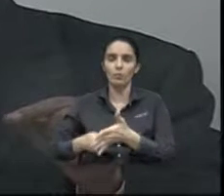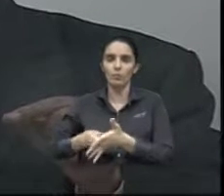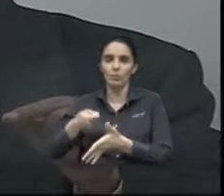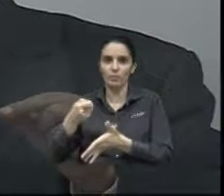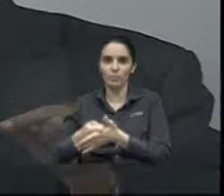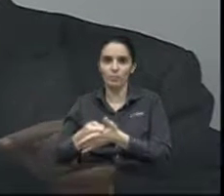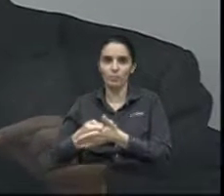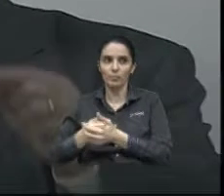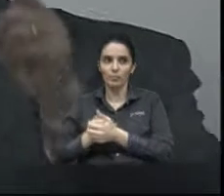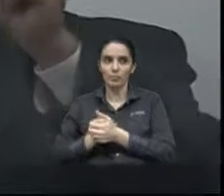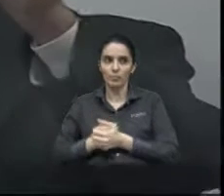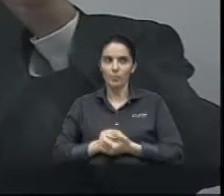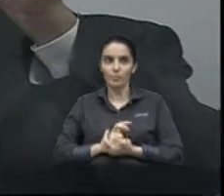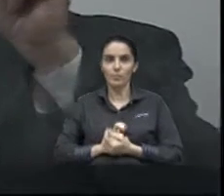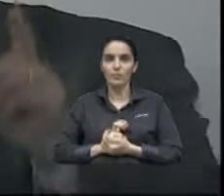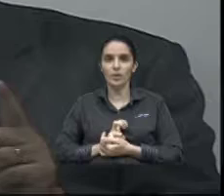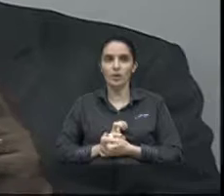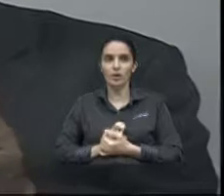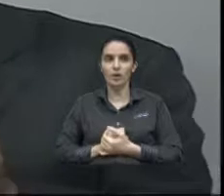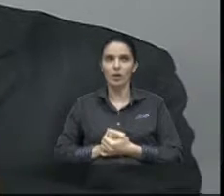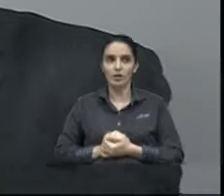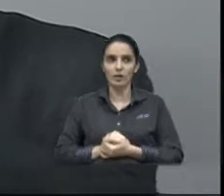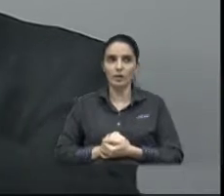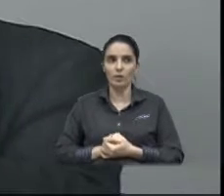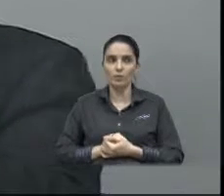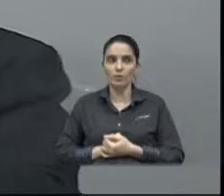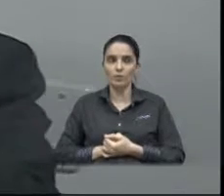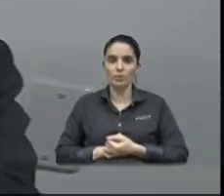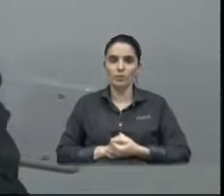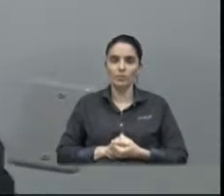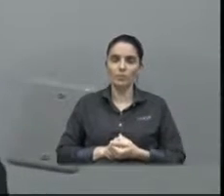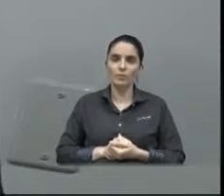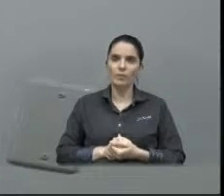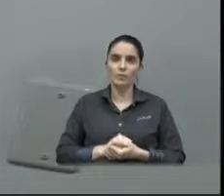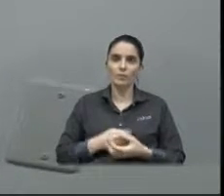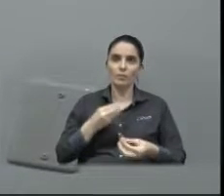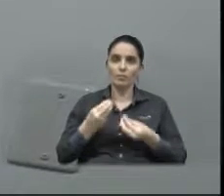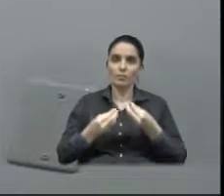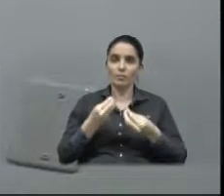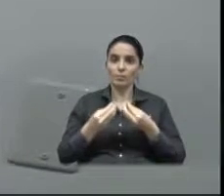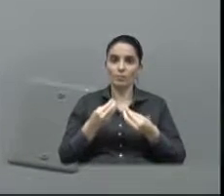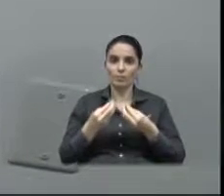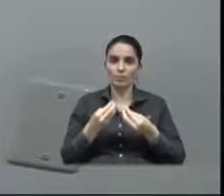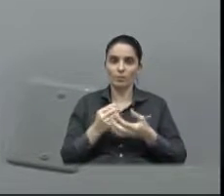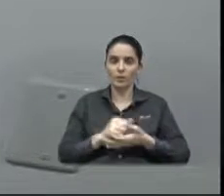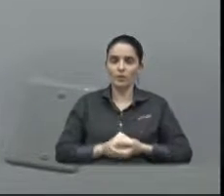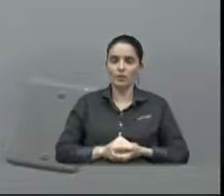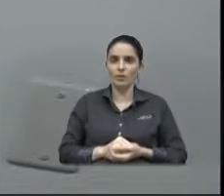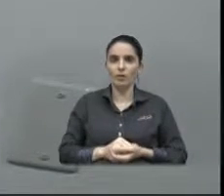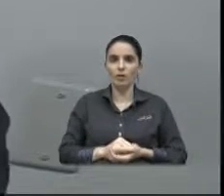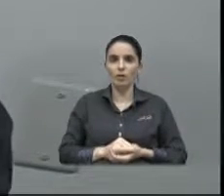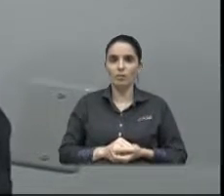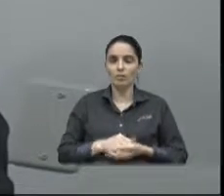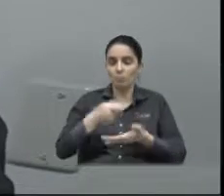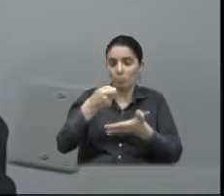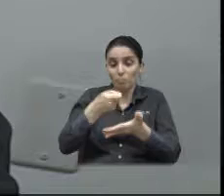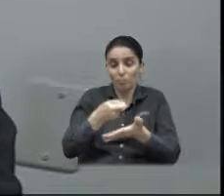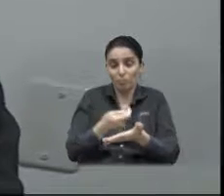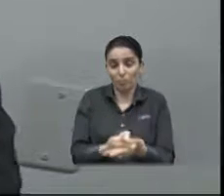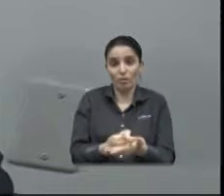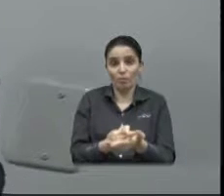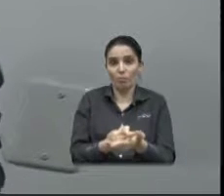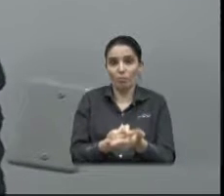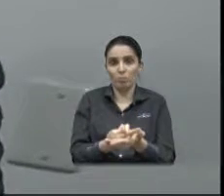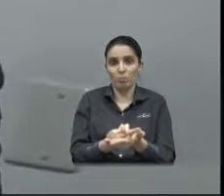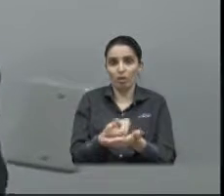importante para aquele que precisa, que ganha um salário mínimo e que não tem condição nem de comprar o remédio.